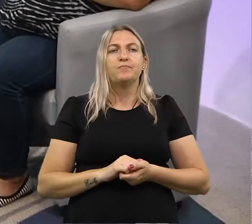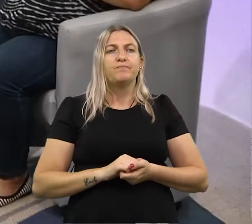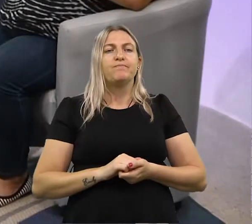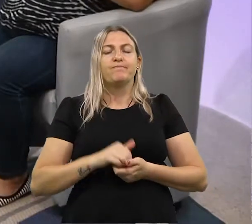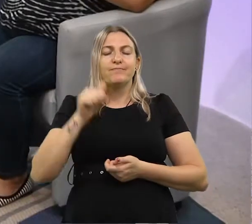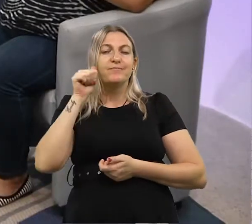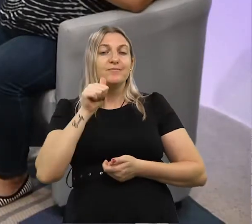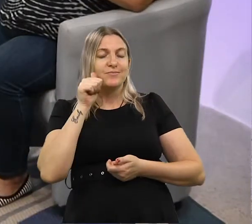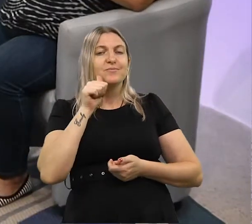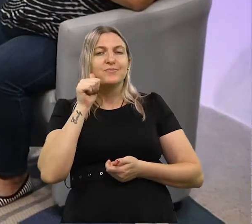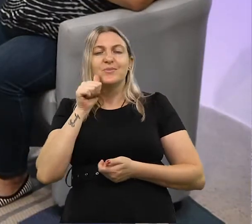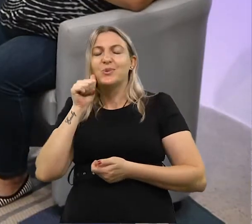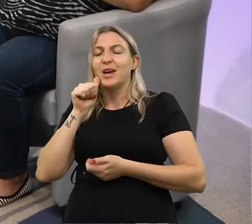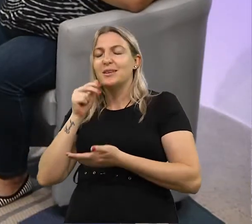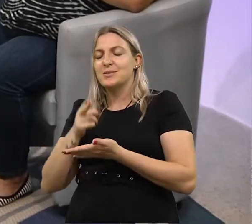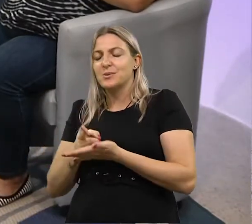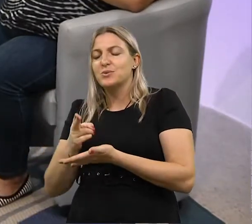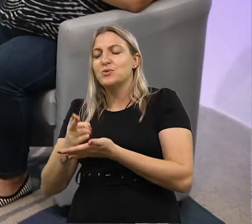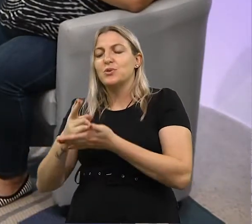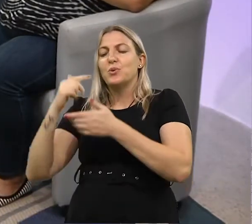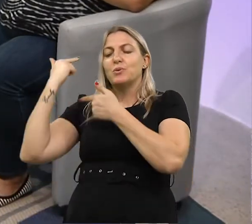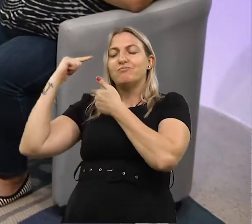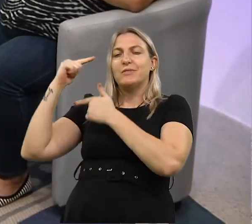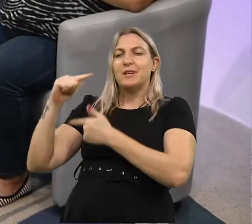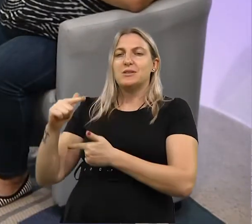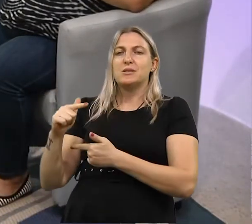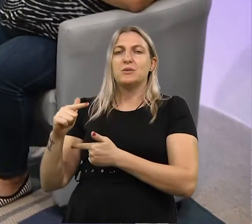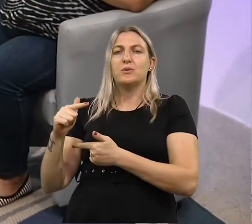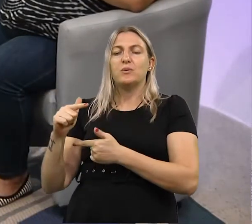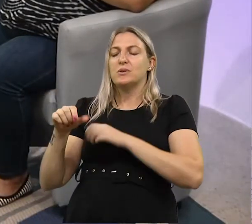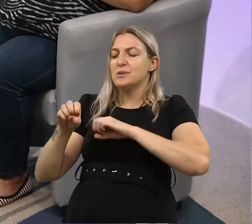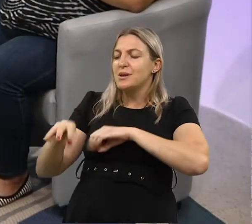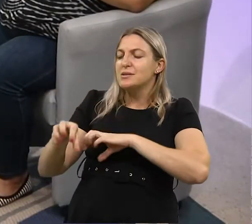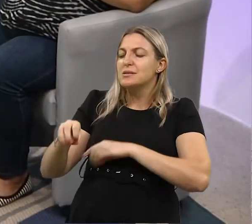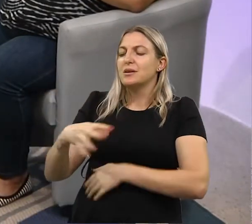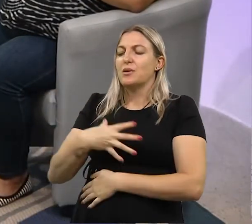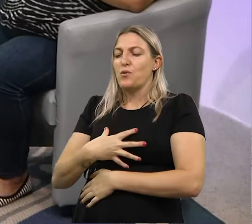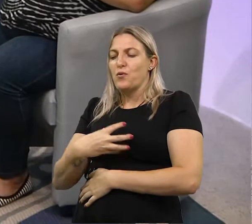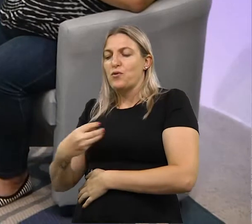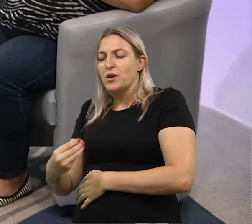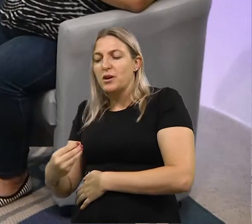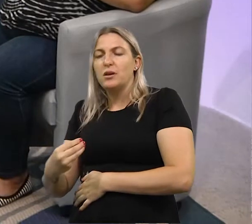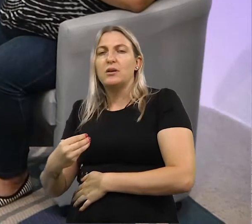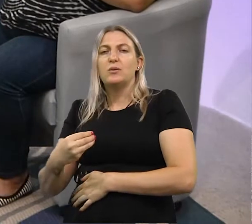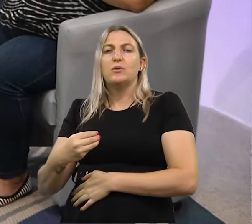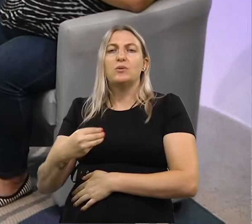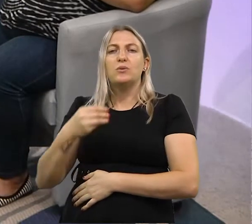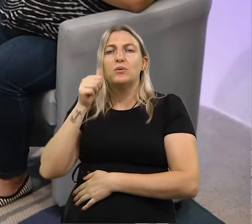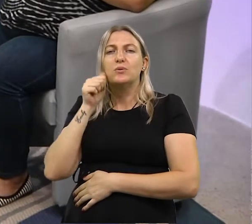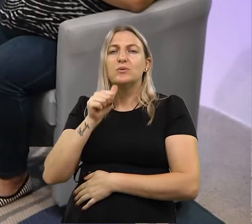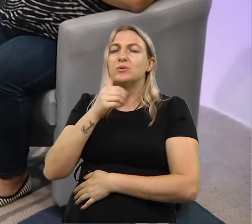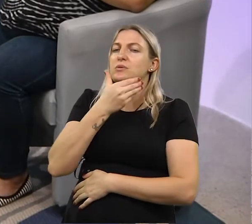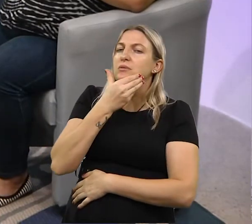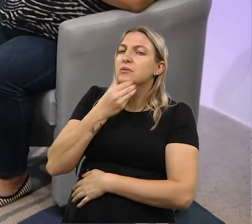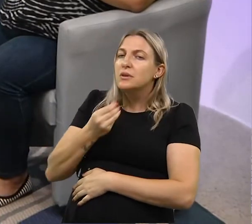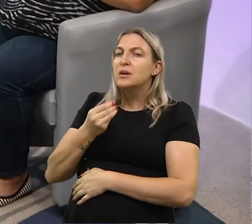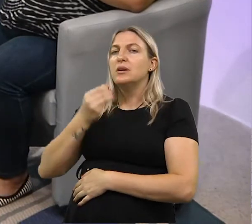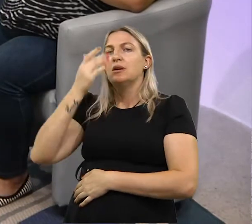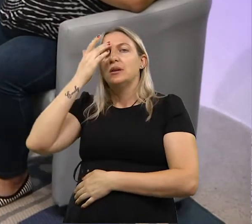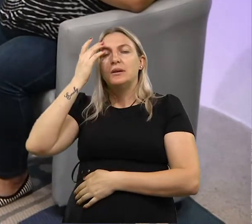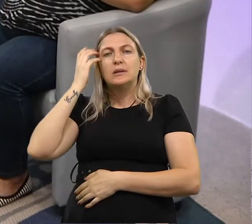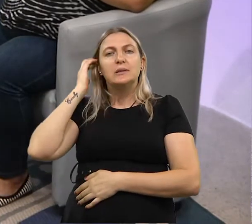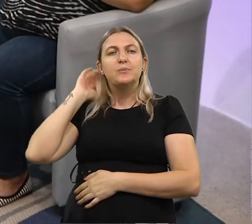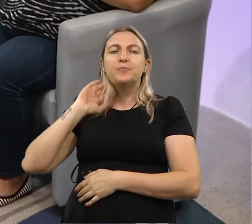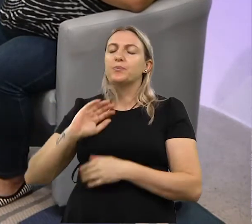seguindo algumas coisas, algumas Exato. tradições, assim, sem avaliar. Exato. Né? E passando isso para os filhos, evidentemente, né? Sim. Para as próprias